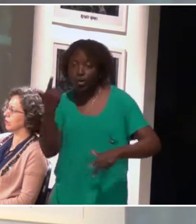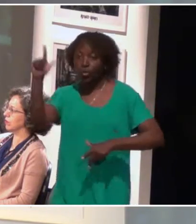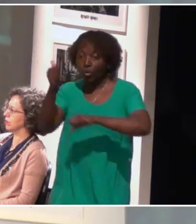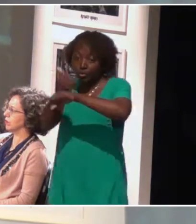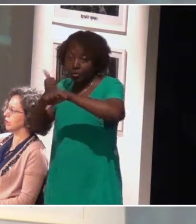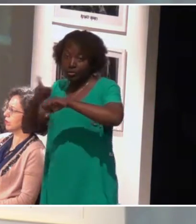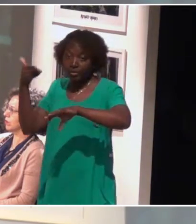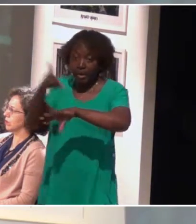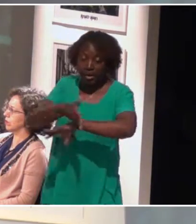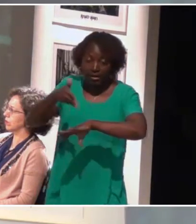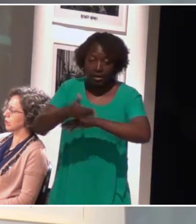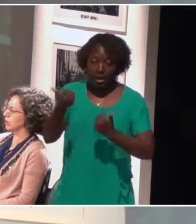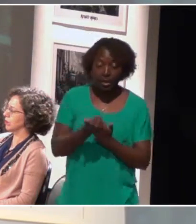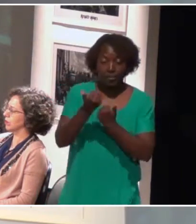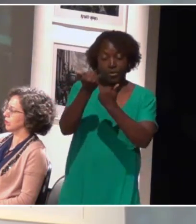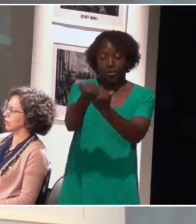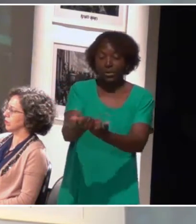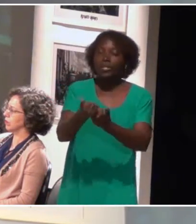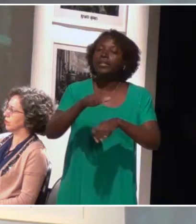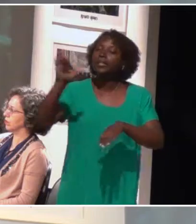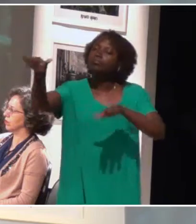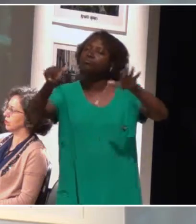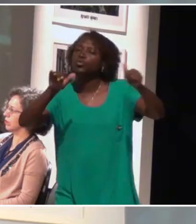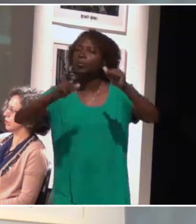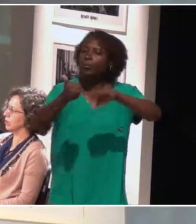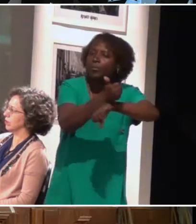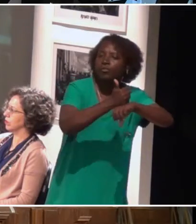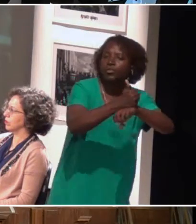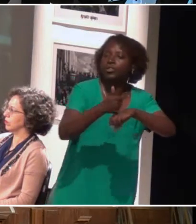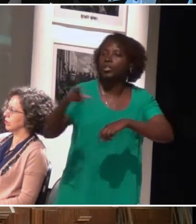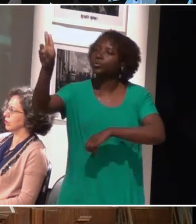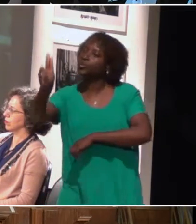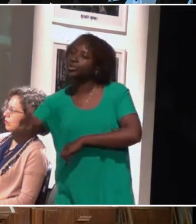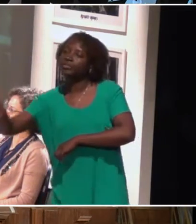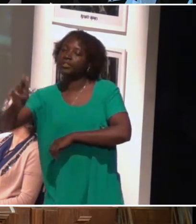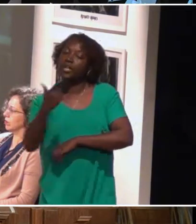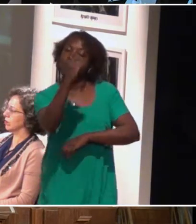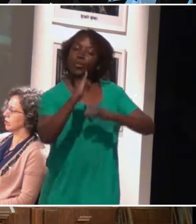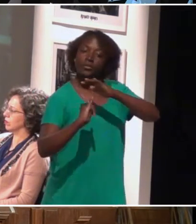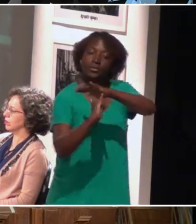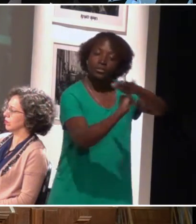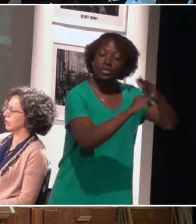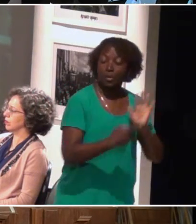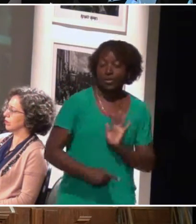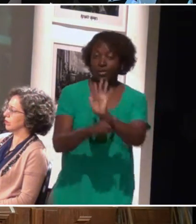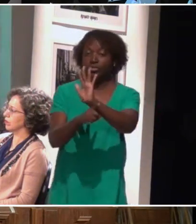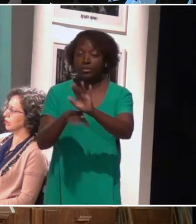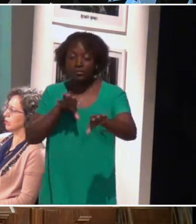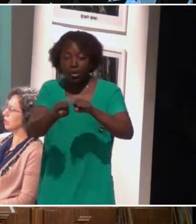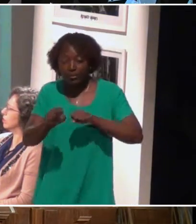Esse aqui é só um exemplo. A gente convida de professores da universidade e de outras instituições para fortalecer o nosso trabalho de formação continuada.